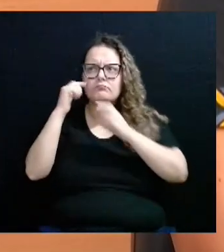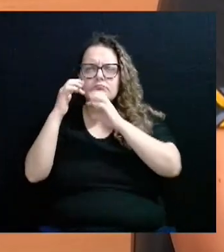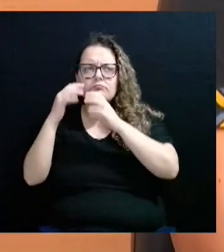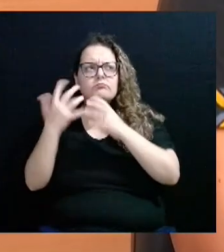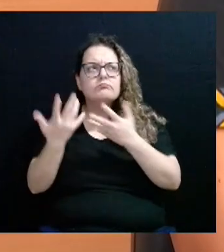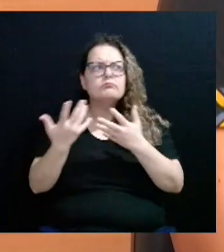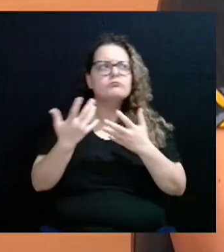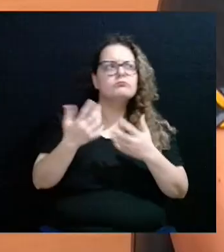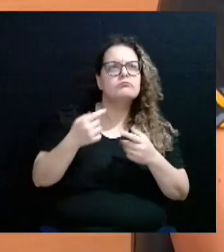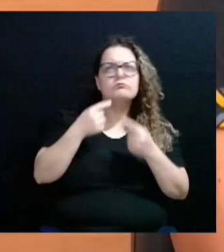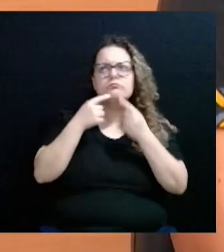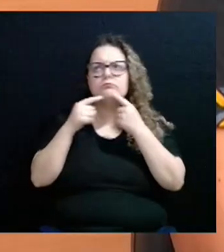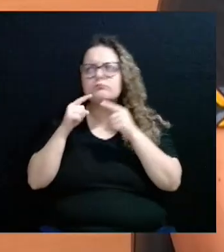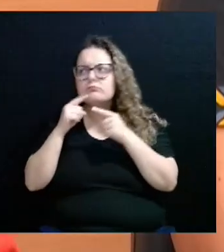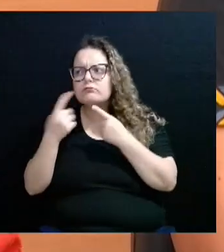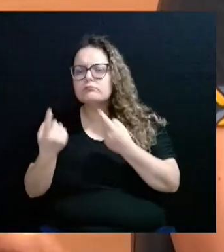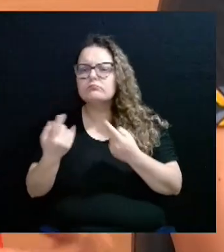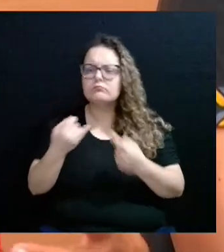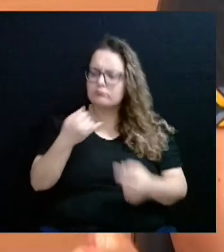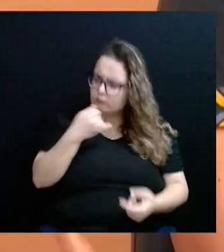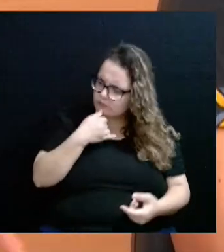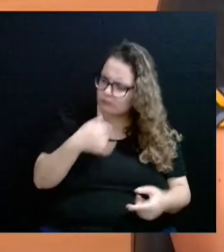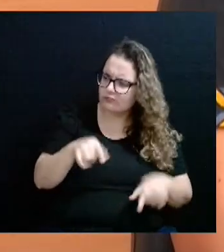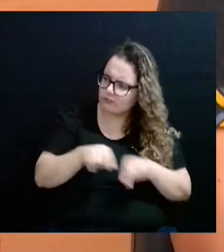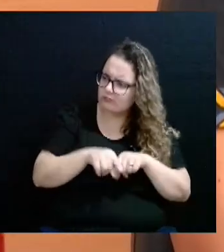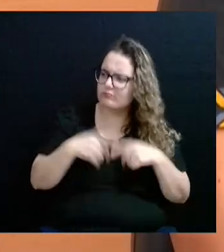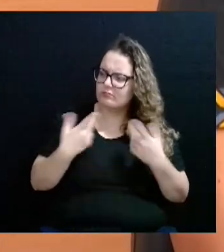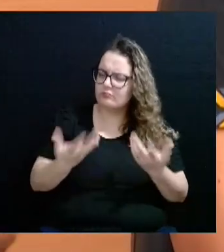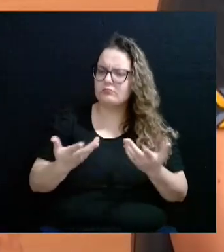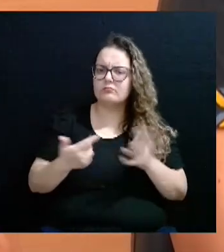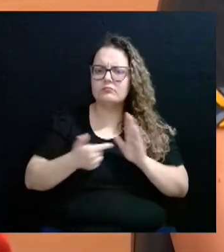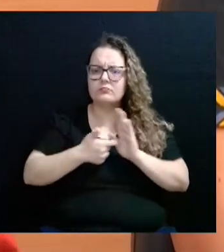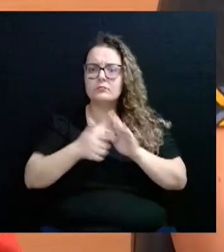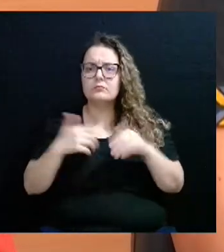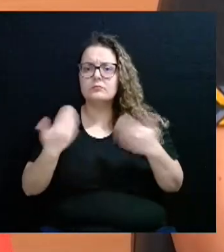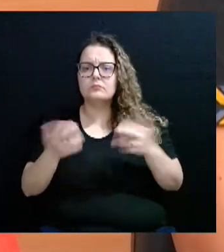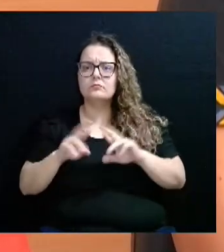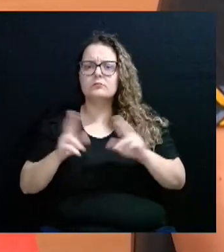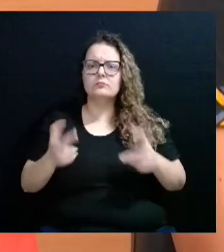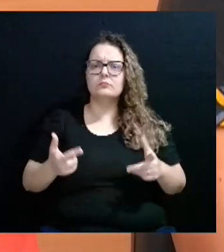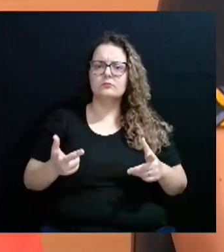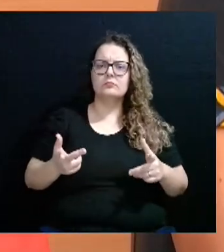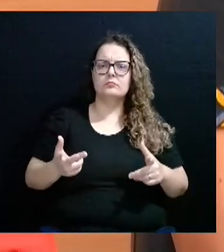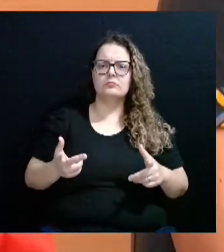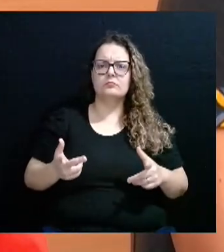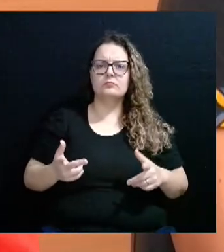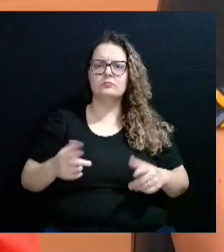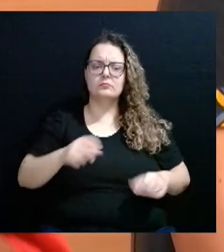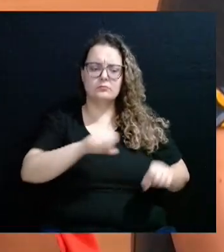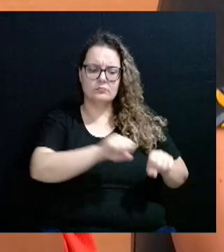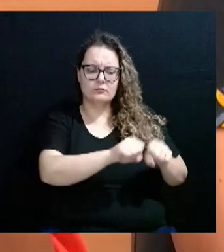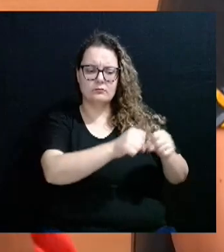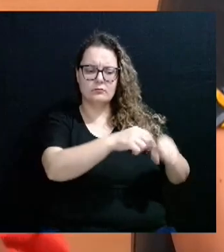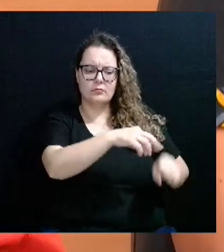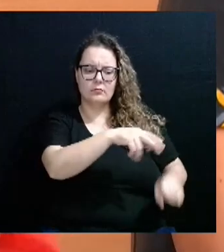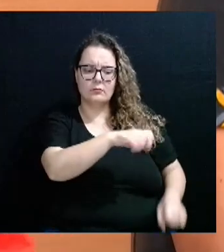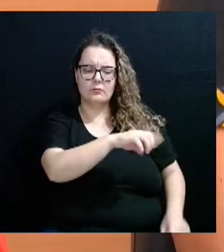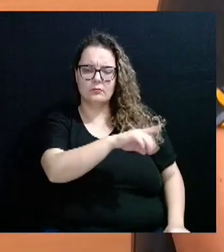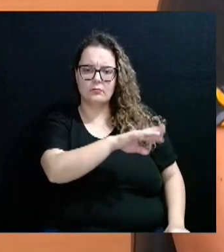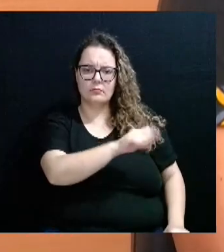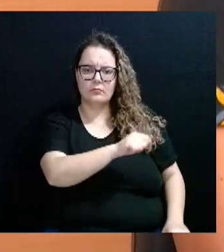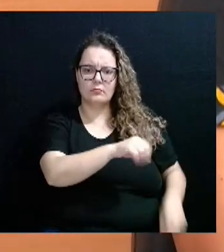crítica, e ela mostra ali qual que é a diferença de você estar saindo da tua quebrada, das ruas de terra, das casas